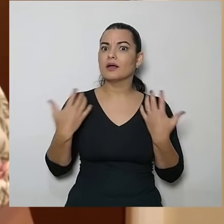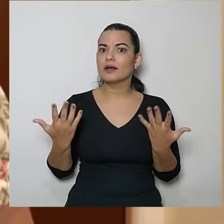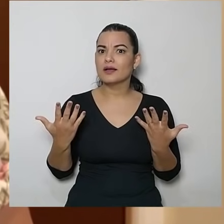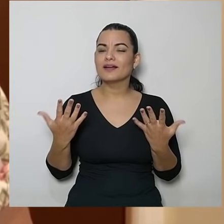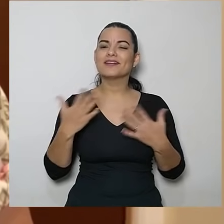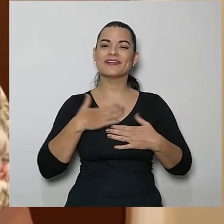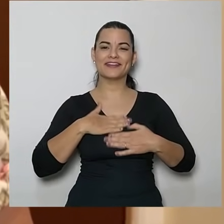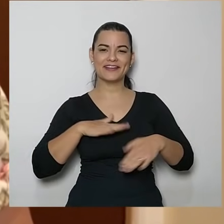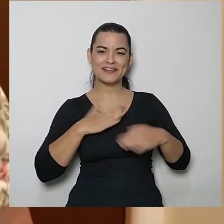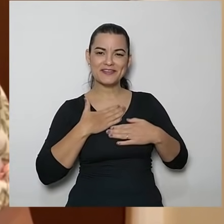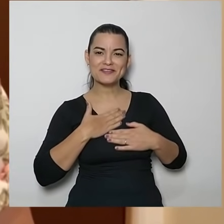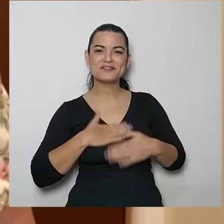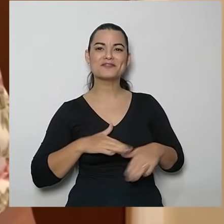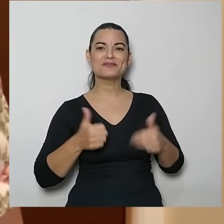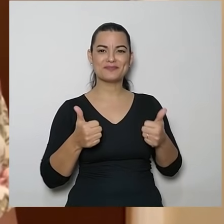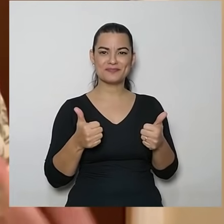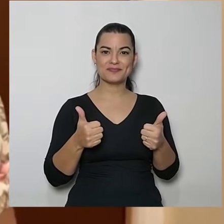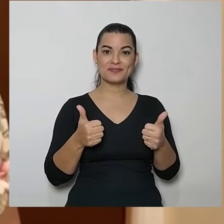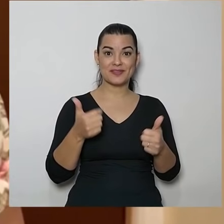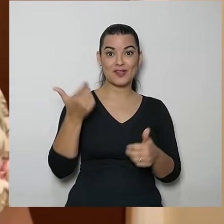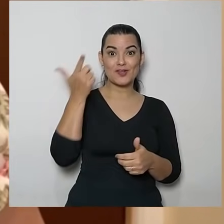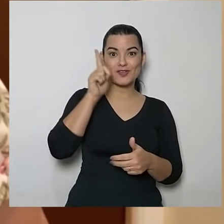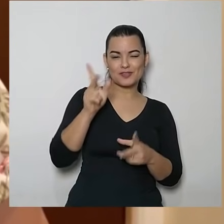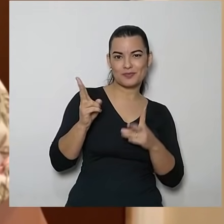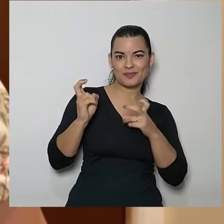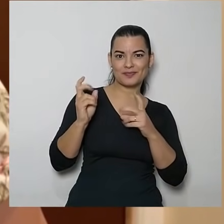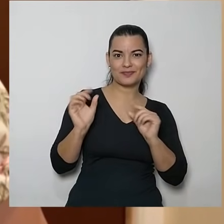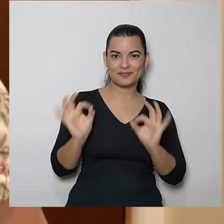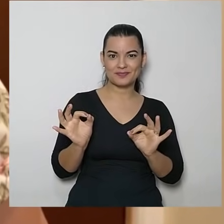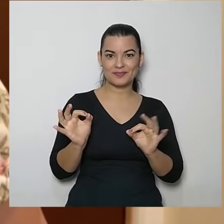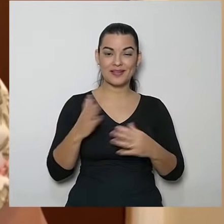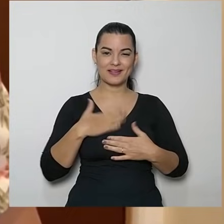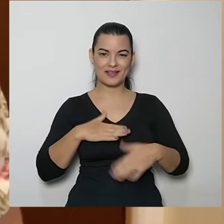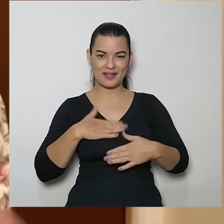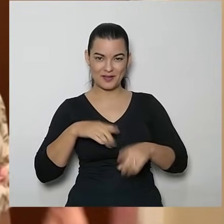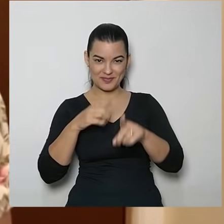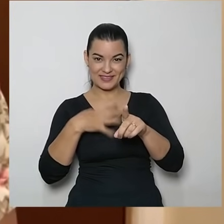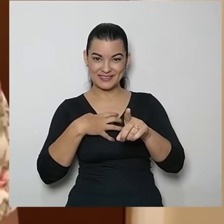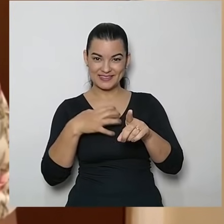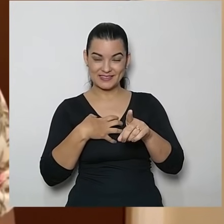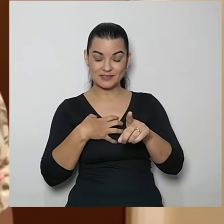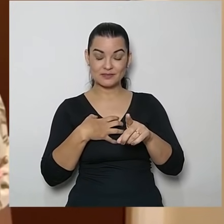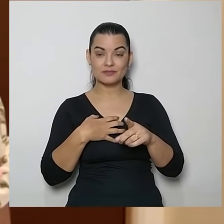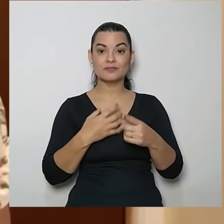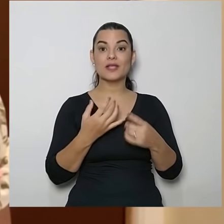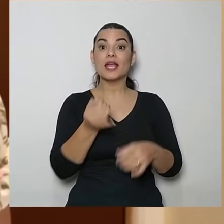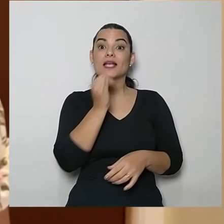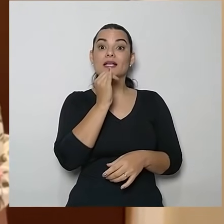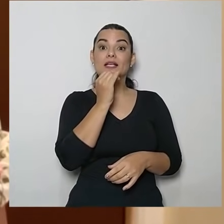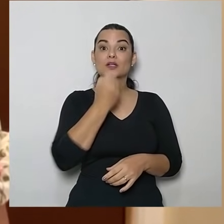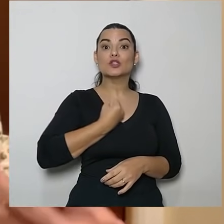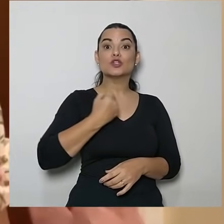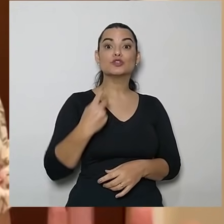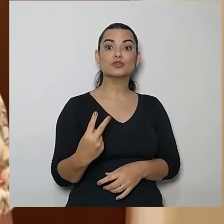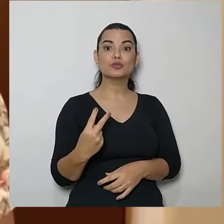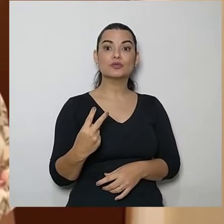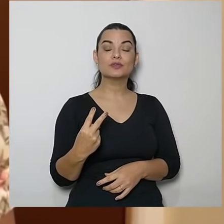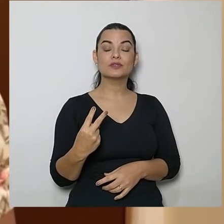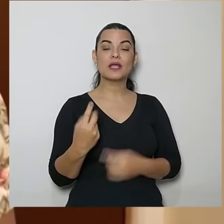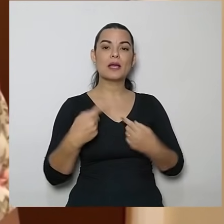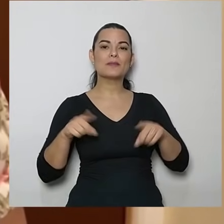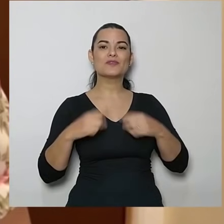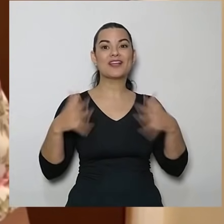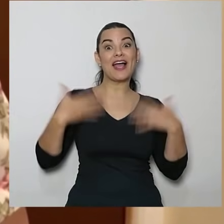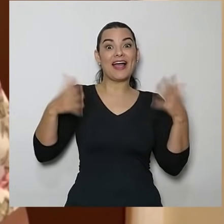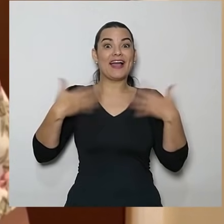É mais calma, não é? Conseguiram se sentir mais calmos? E o exemplo número 2? é uma música mais